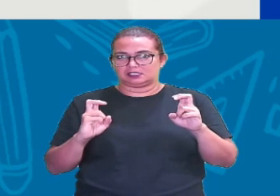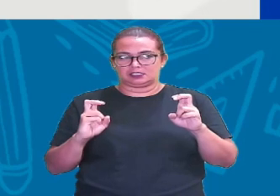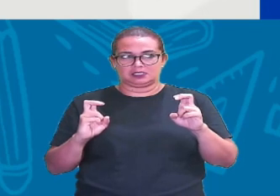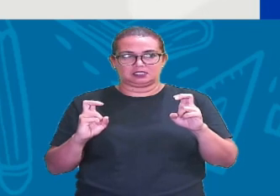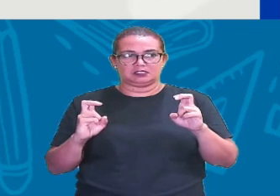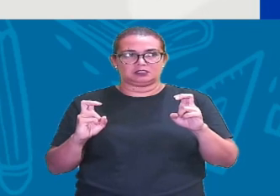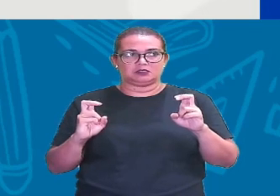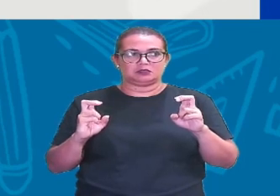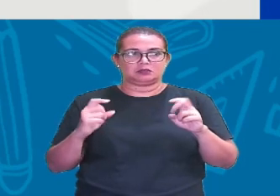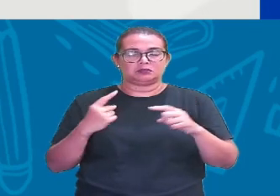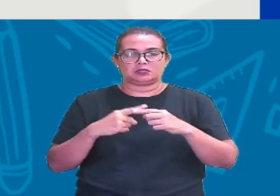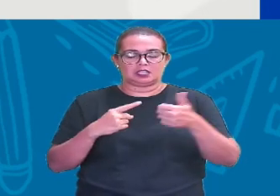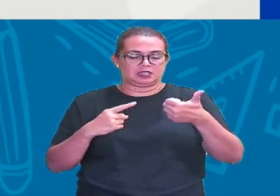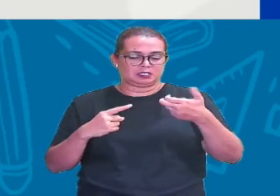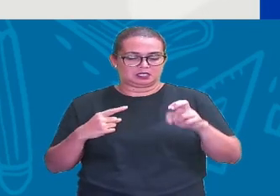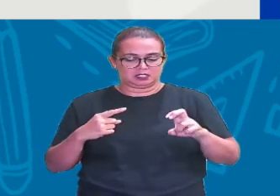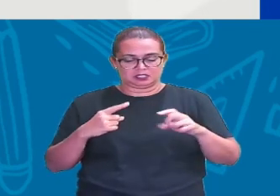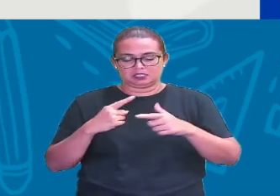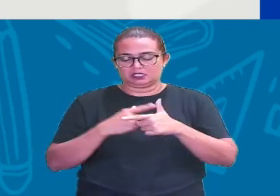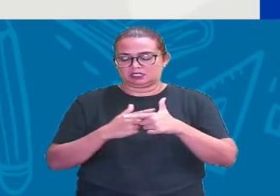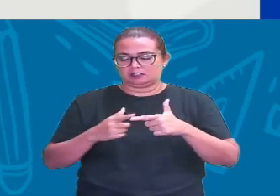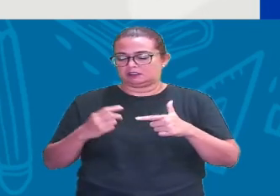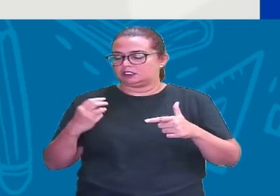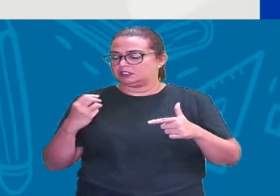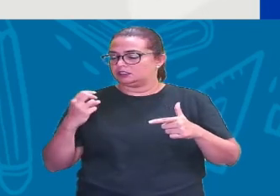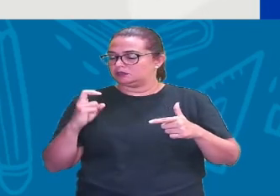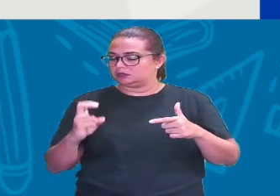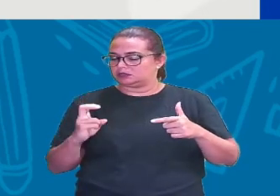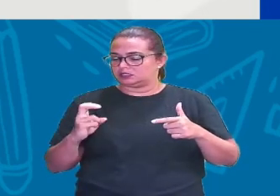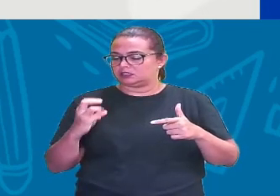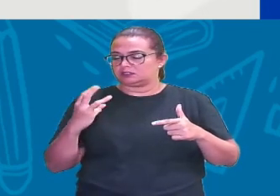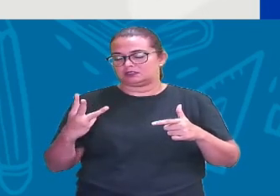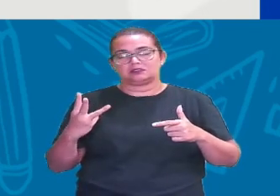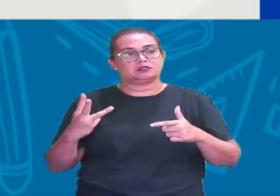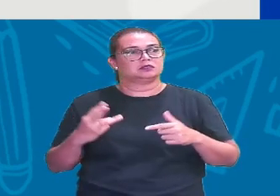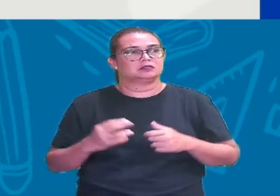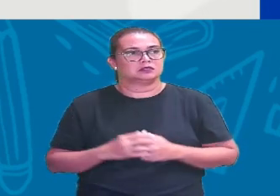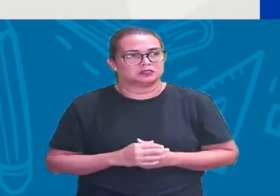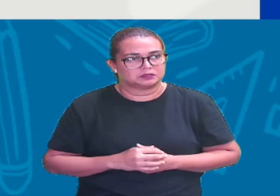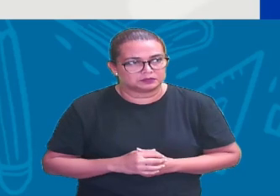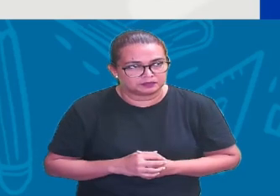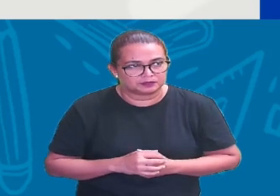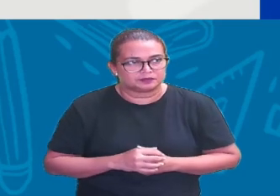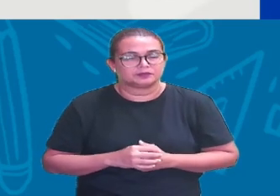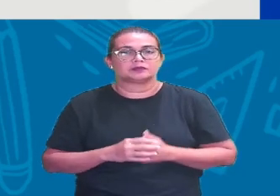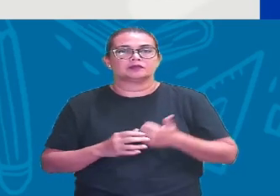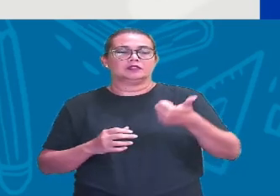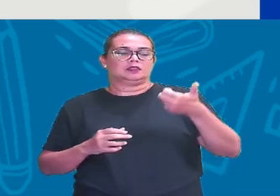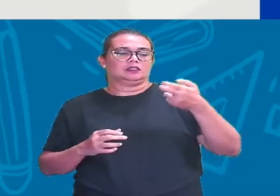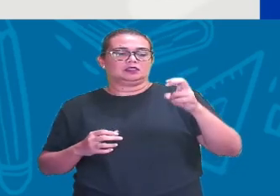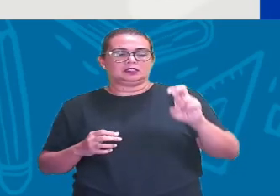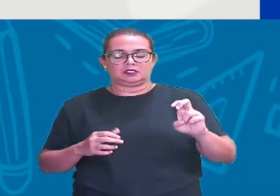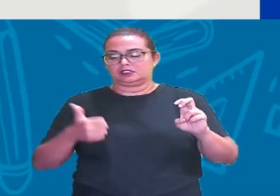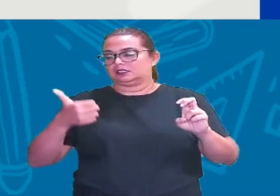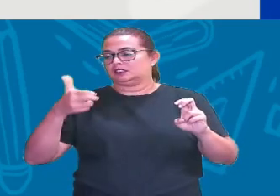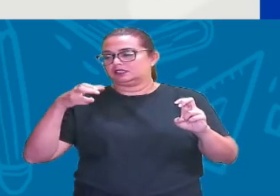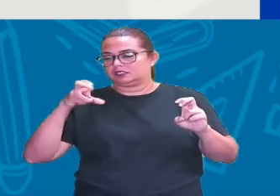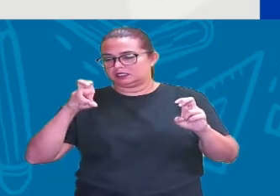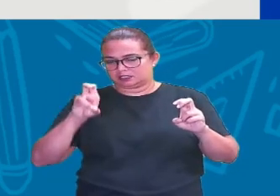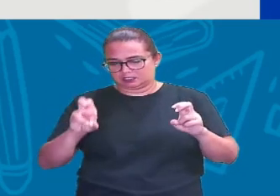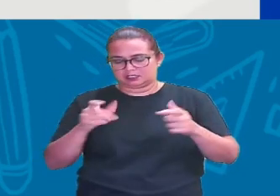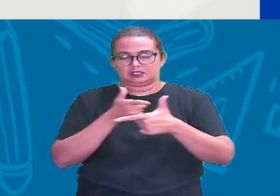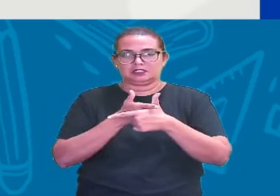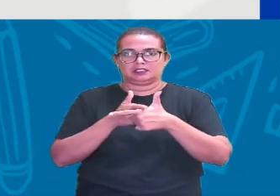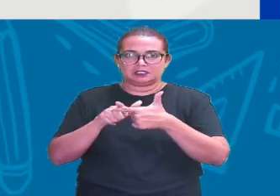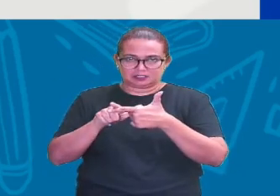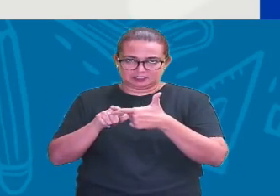o 15. 15 dividido por 5, 3. E o 15 divide ele mesmo. 15